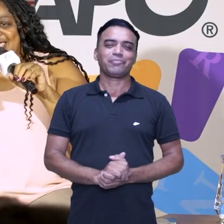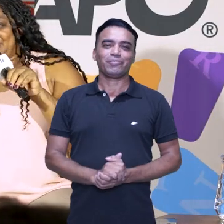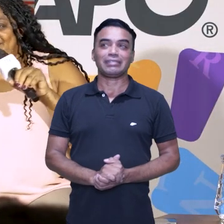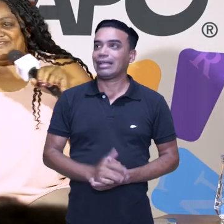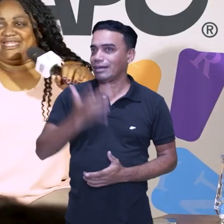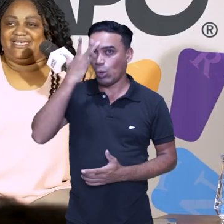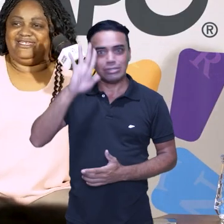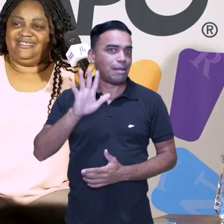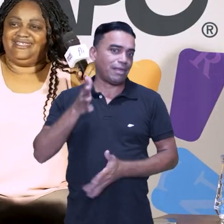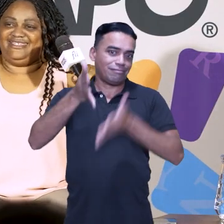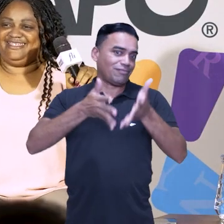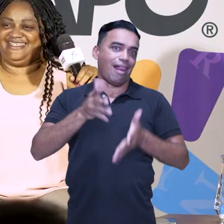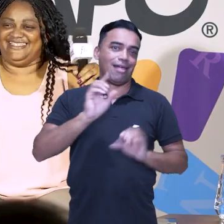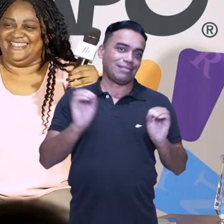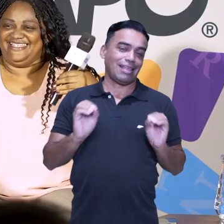Ela nem sabe o que ela vai falar.